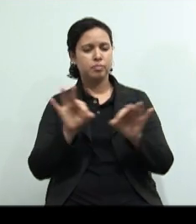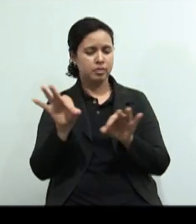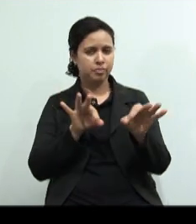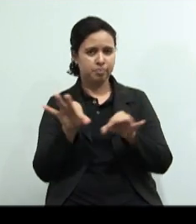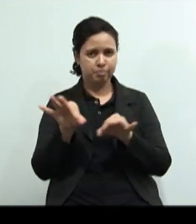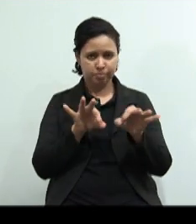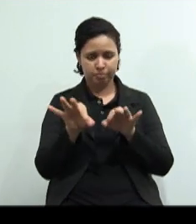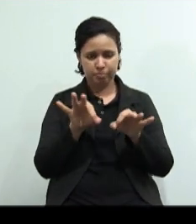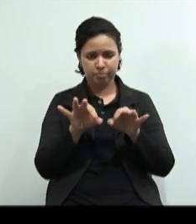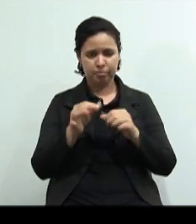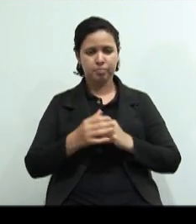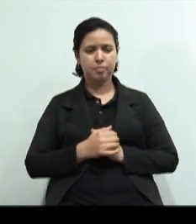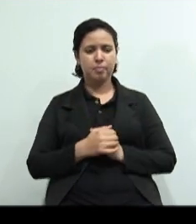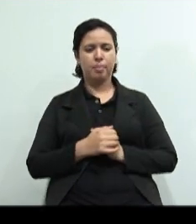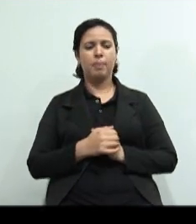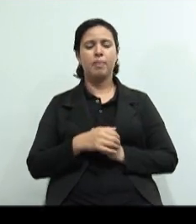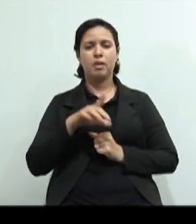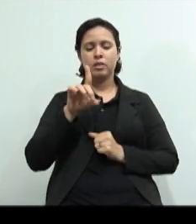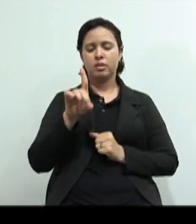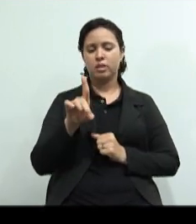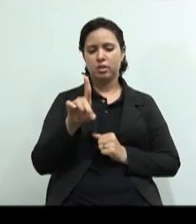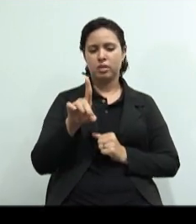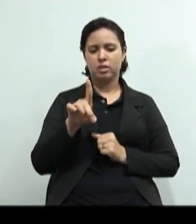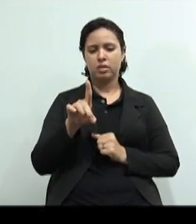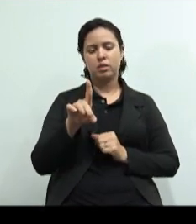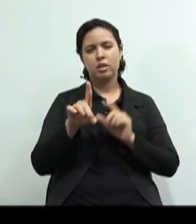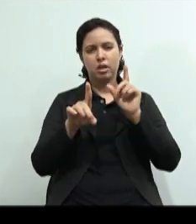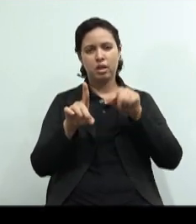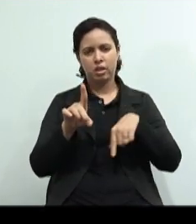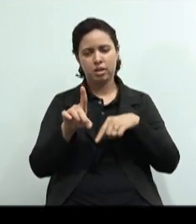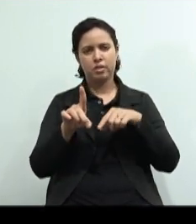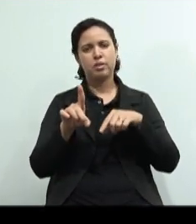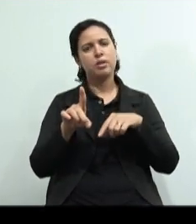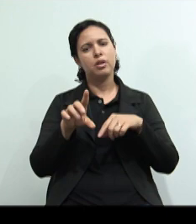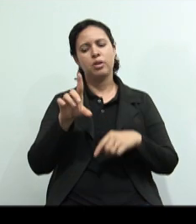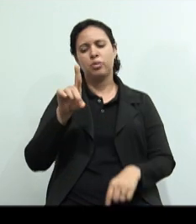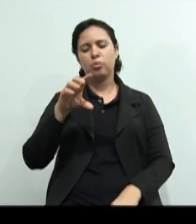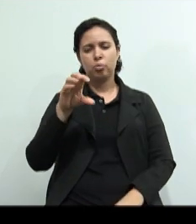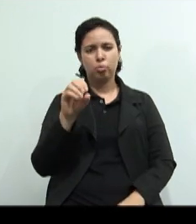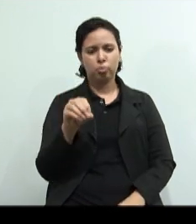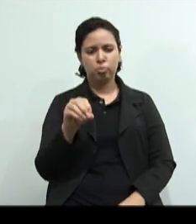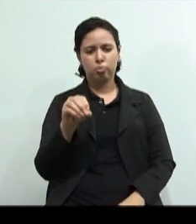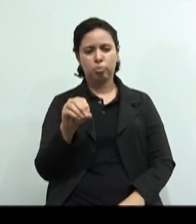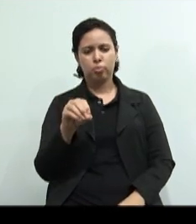planejamento. O D é de do, que